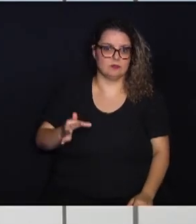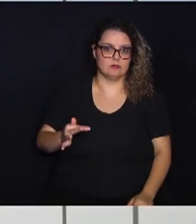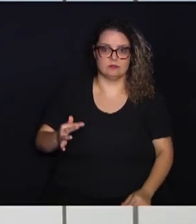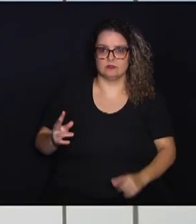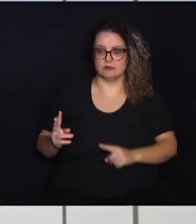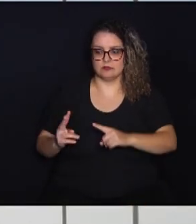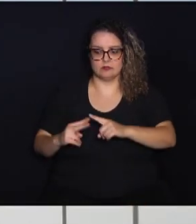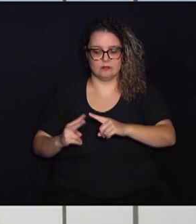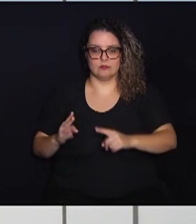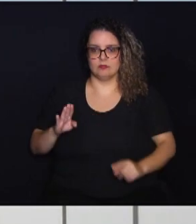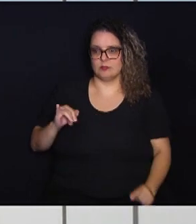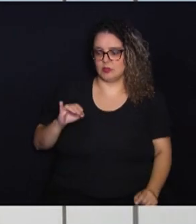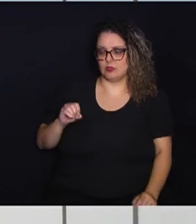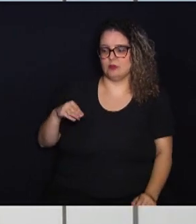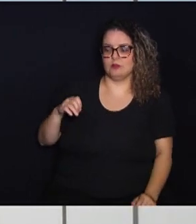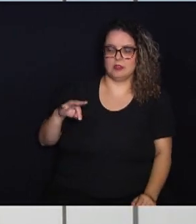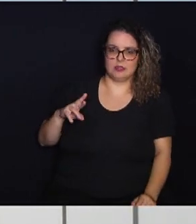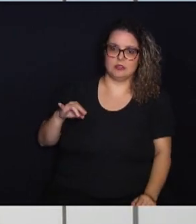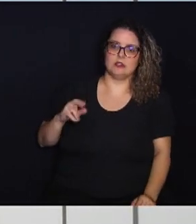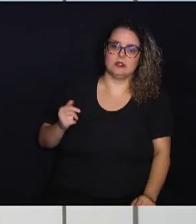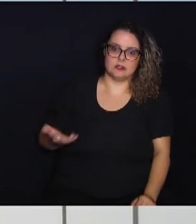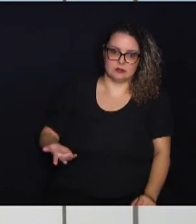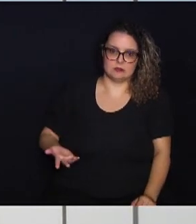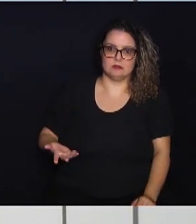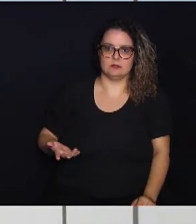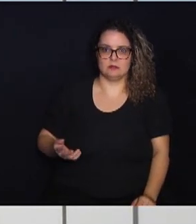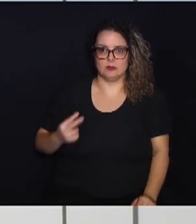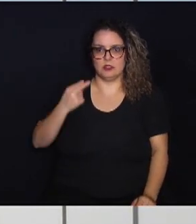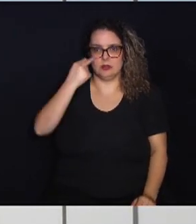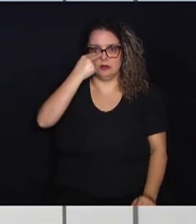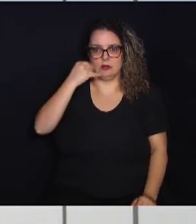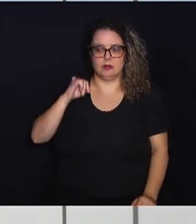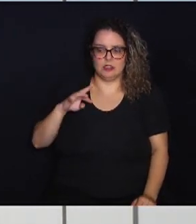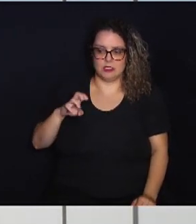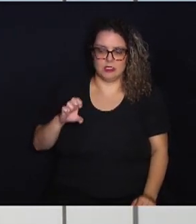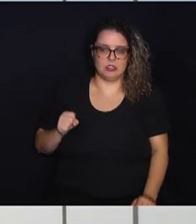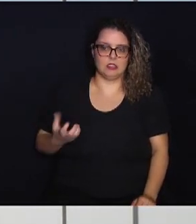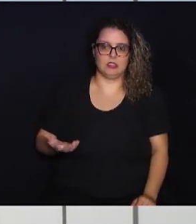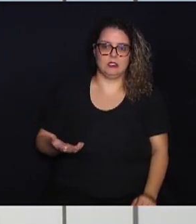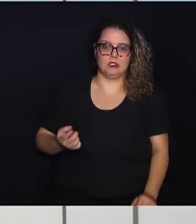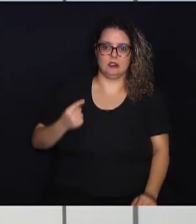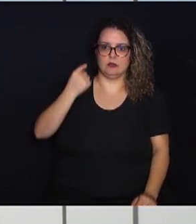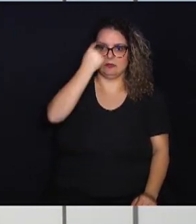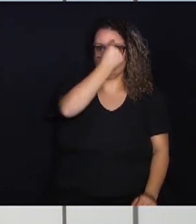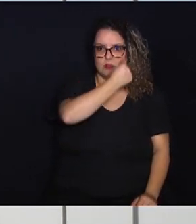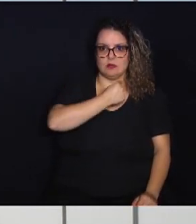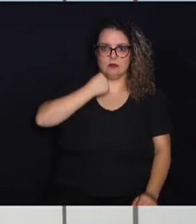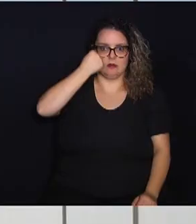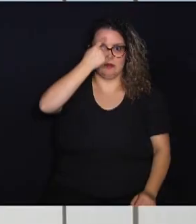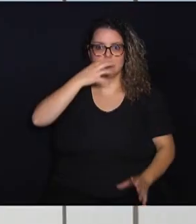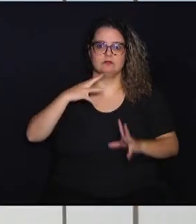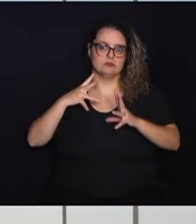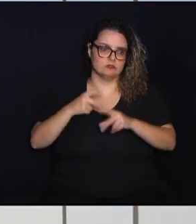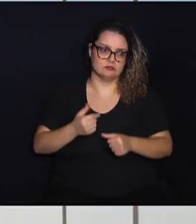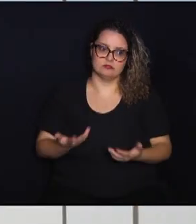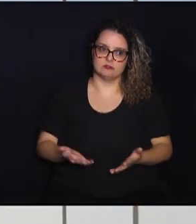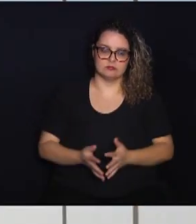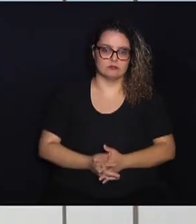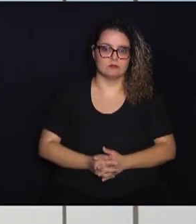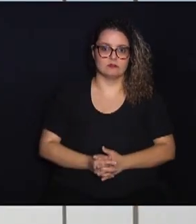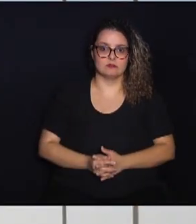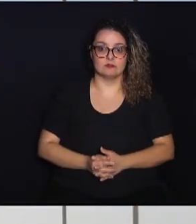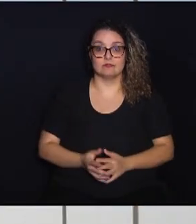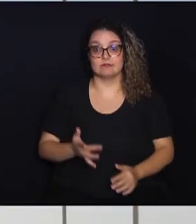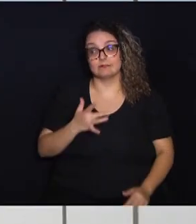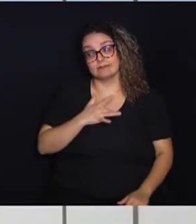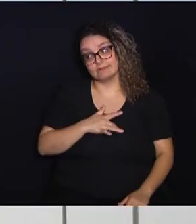biometria, definitivamente, né? Por íris, pelo rosto como um todo. É uma pena,